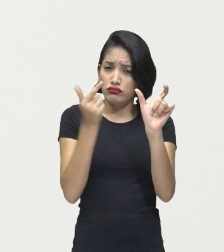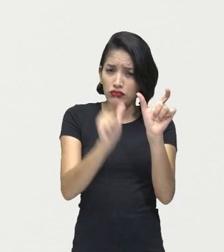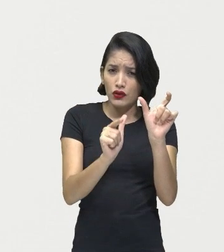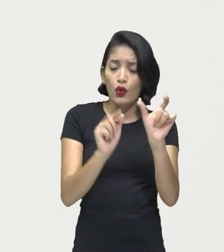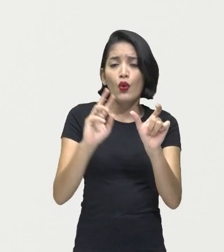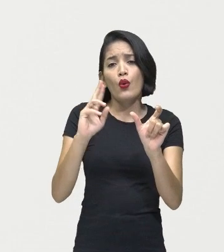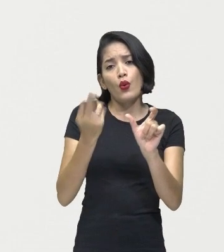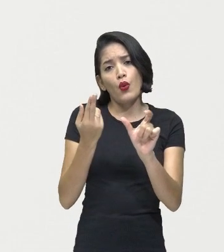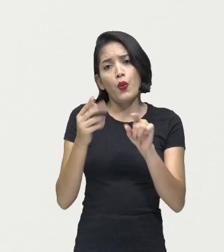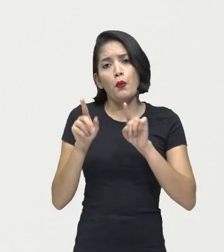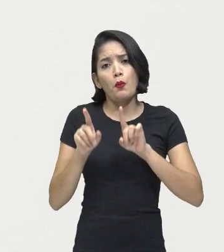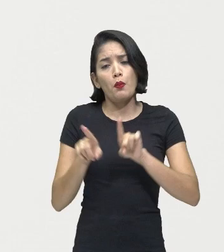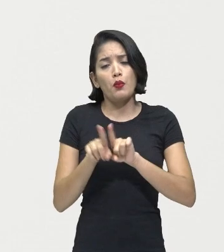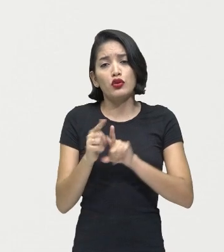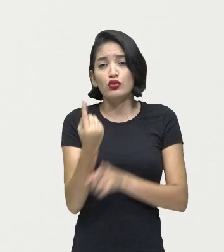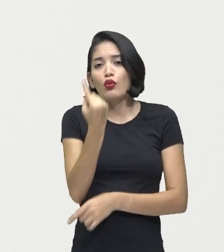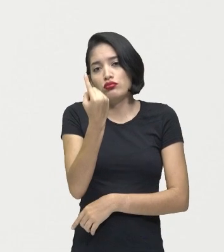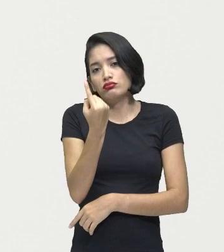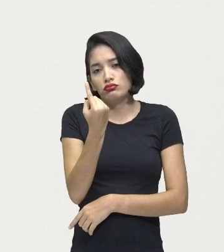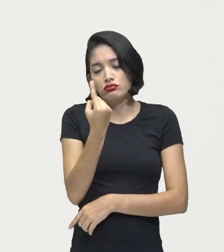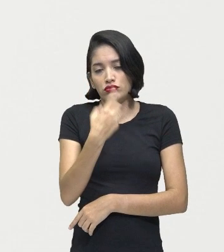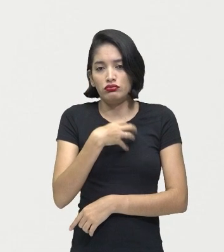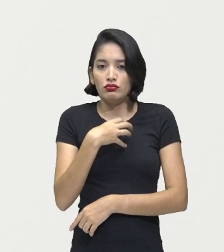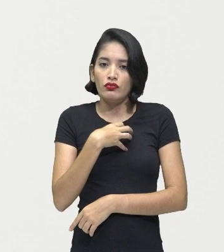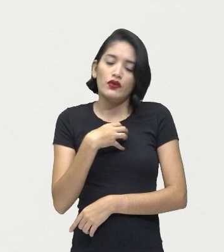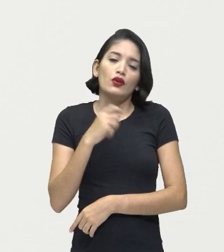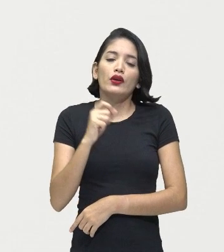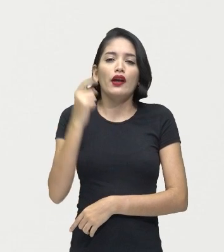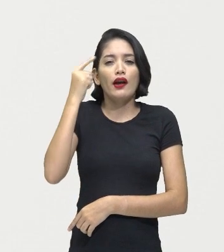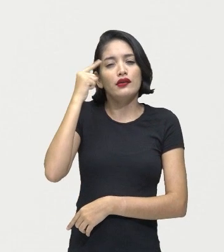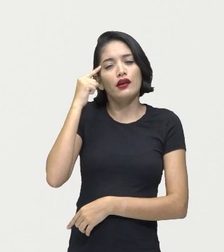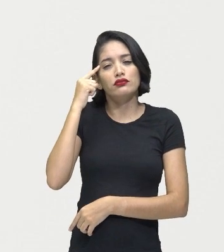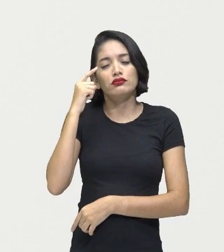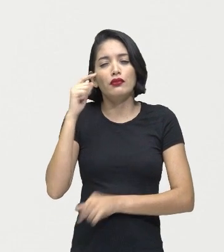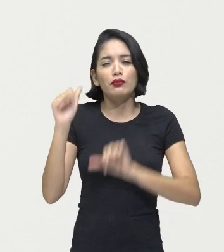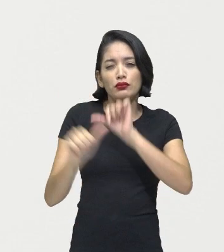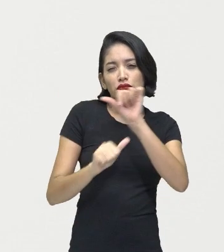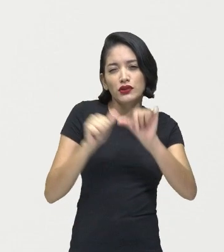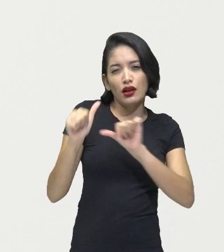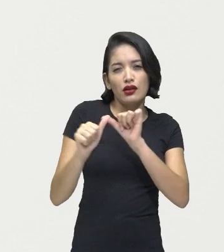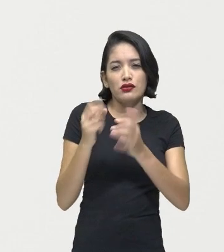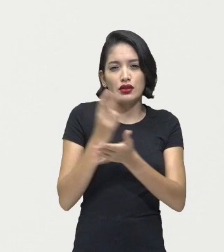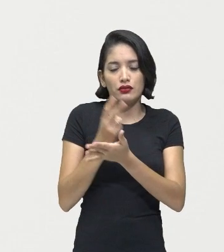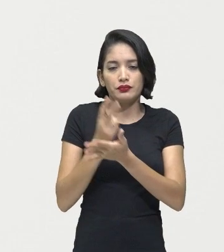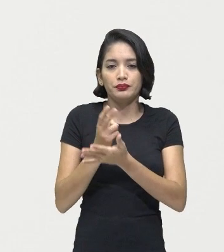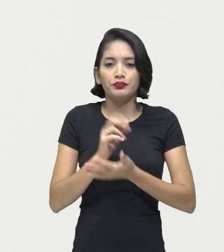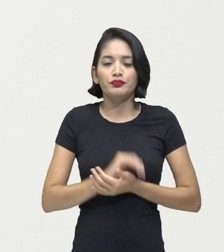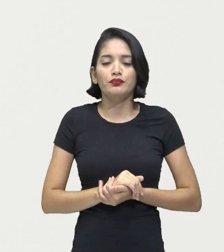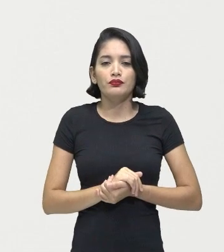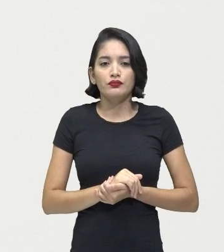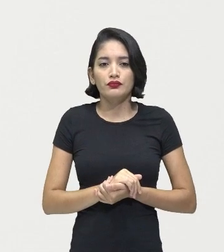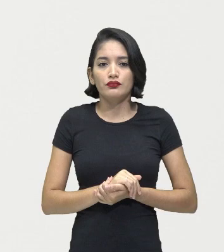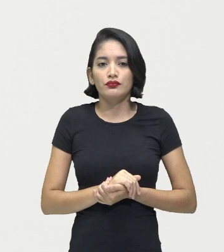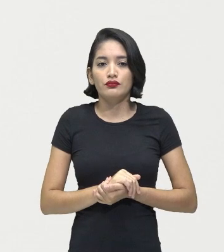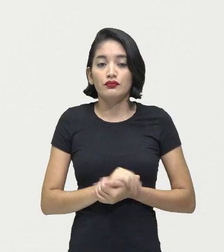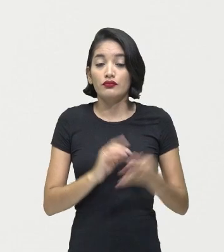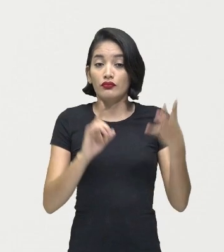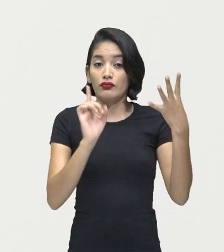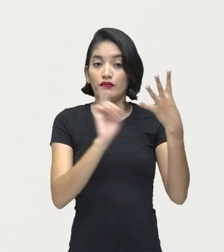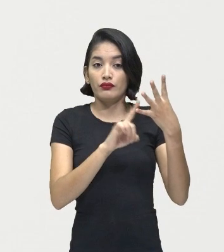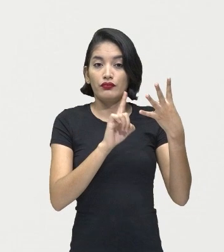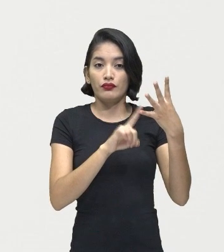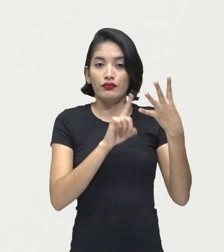apenas uma vez, tá? Que dá essa ideia de alternância. As